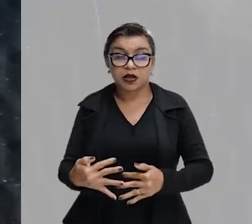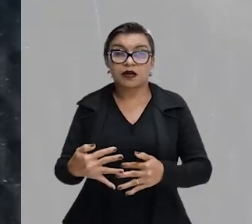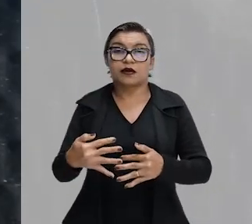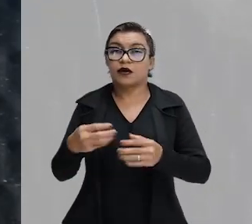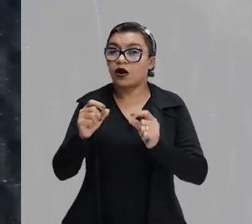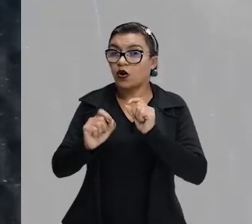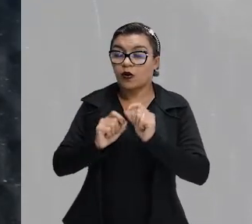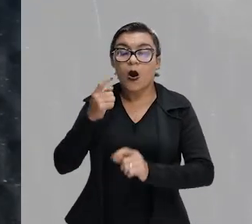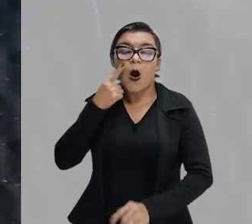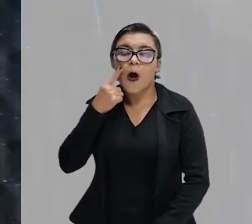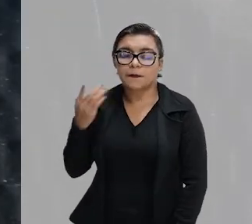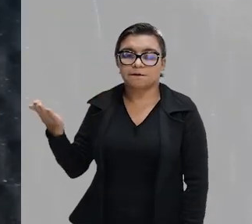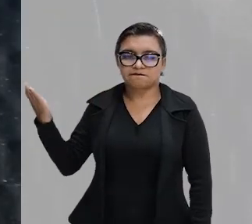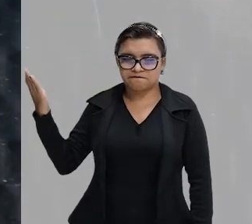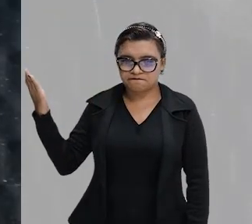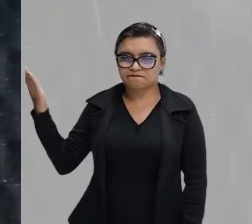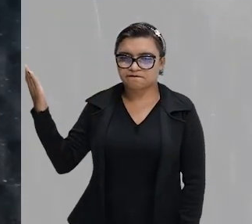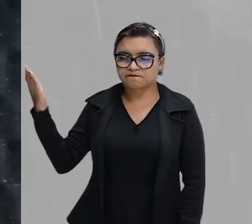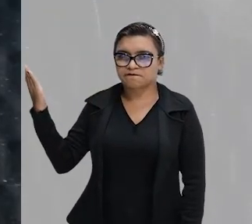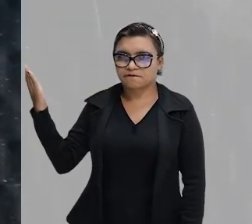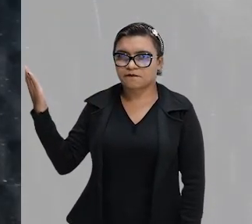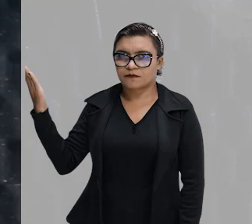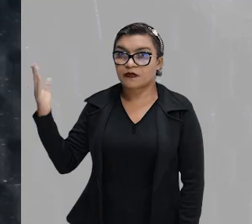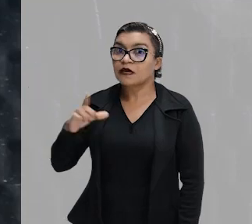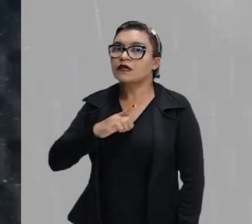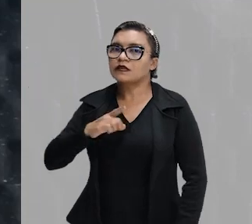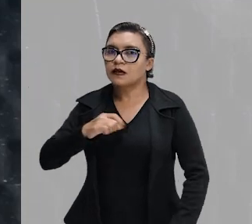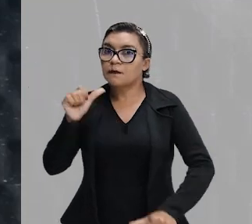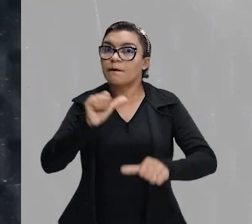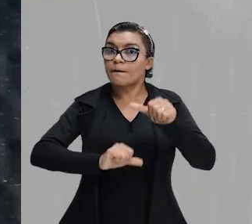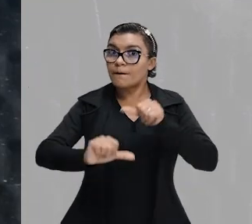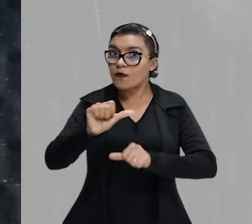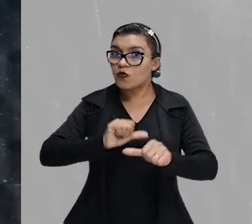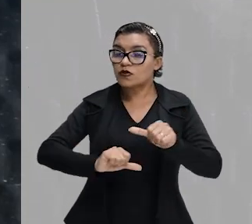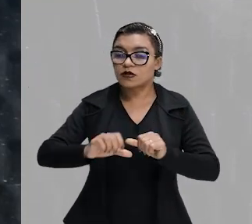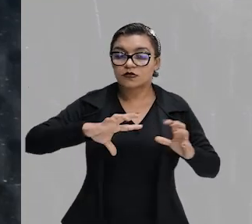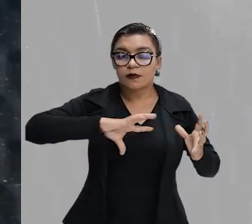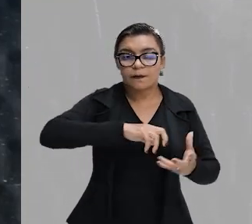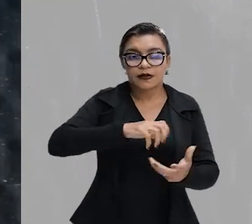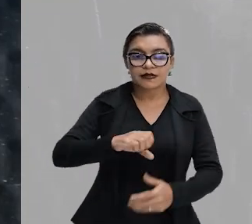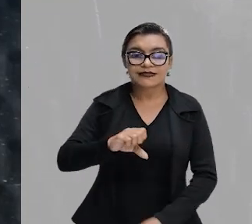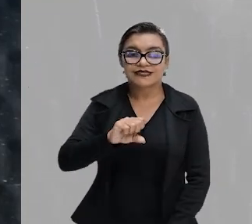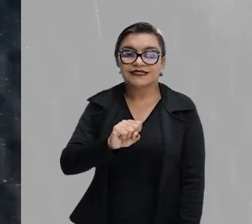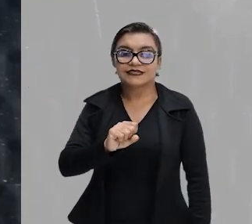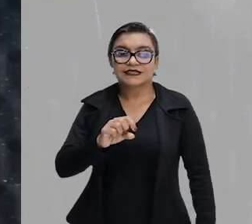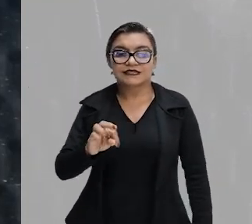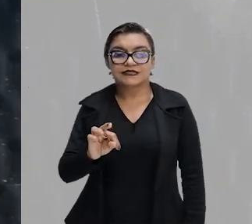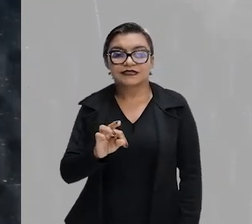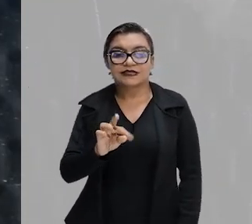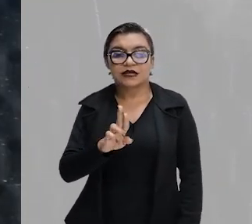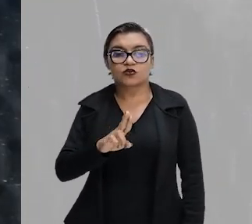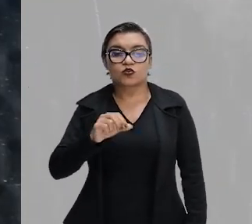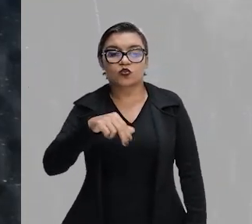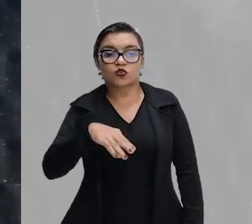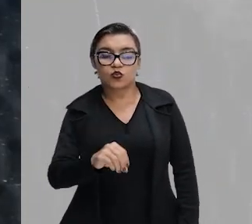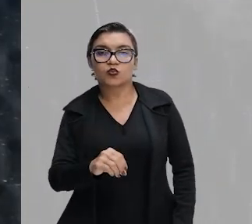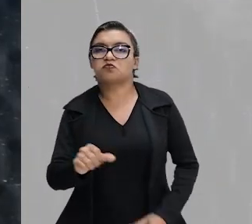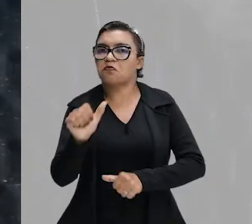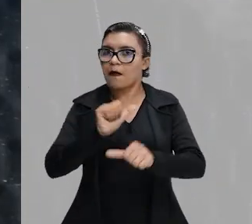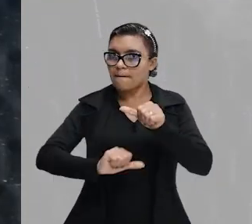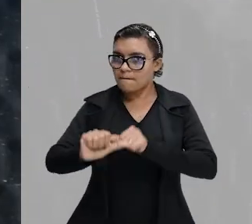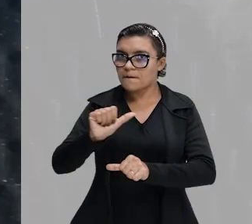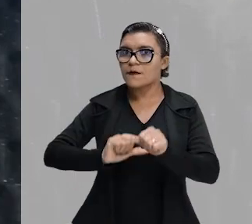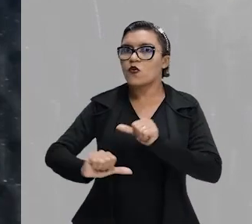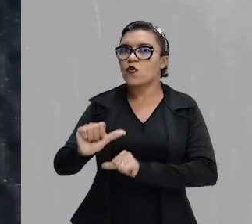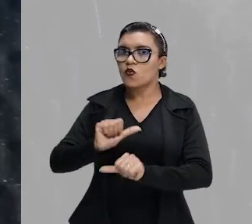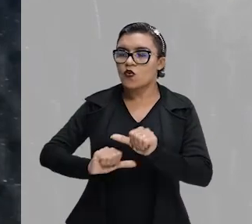final, certo? O que nós vamos ter de mudança vai ser só em Saturno, ok? que é uma mudança mais considerável do que as outras.